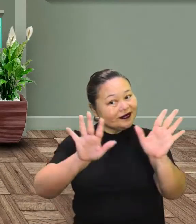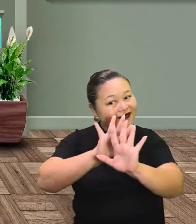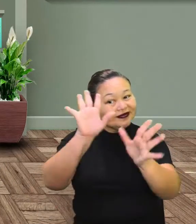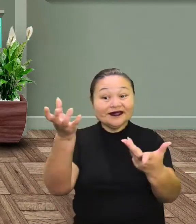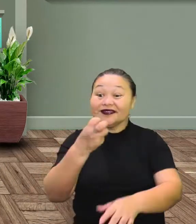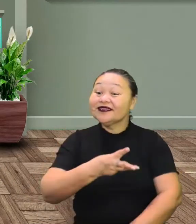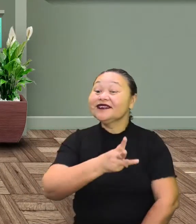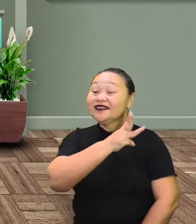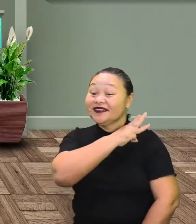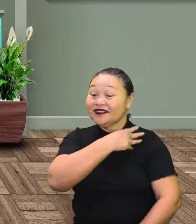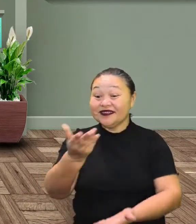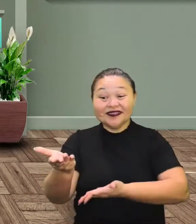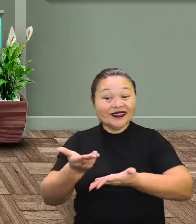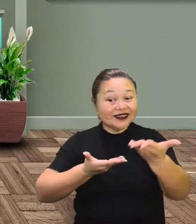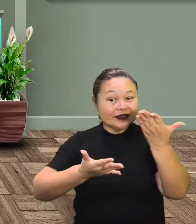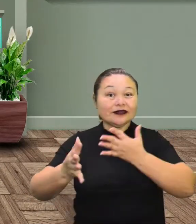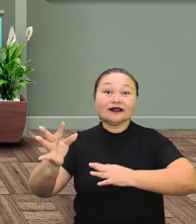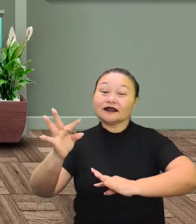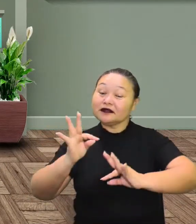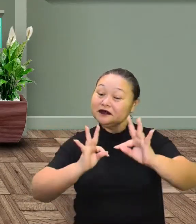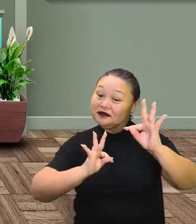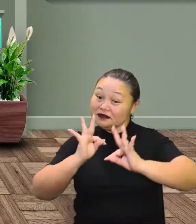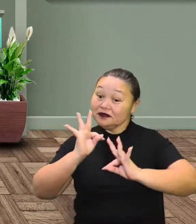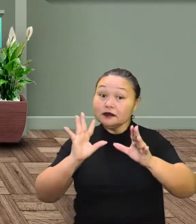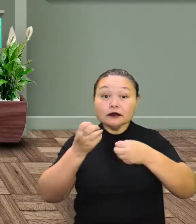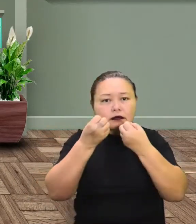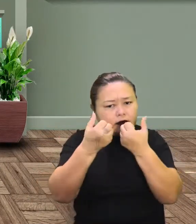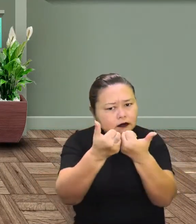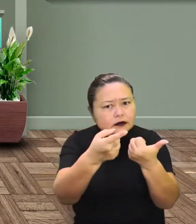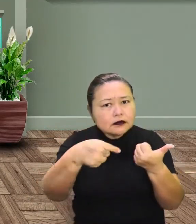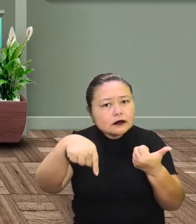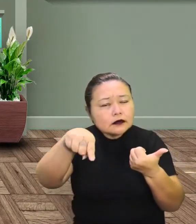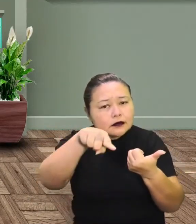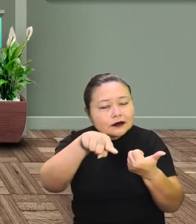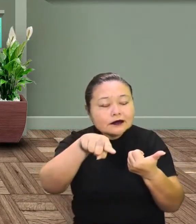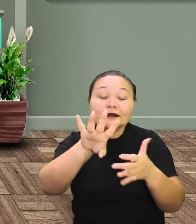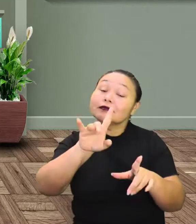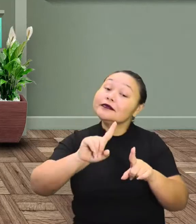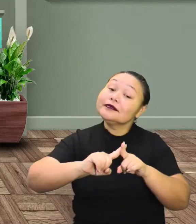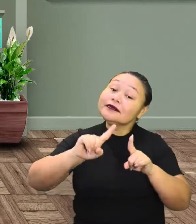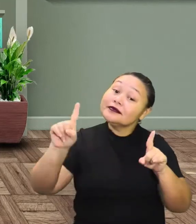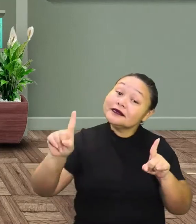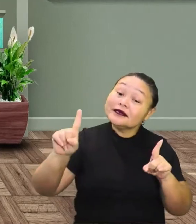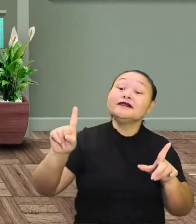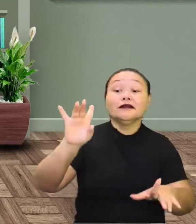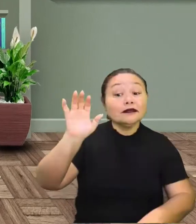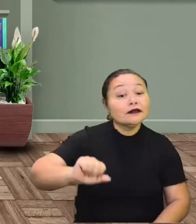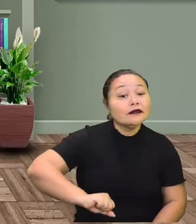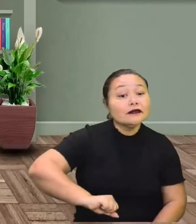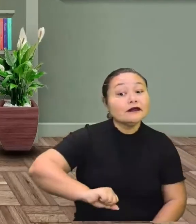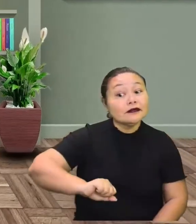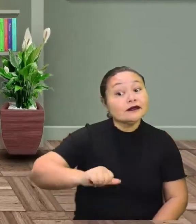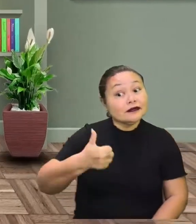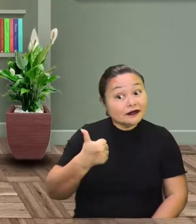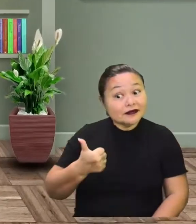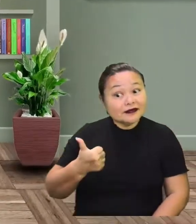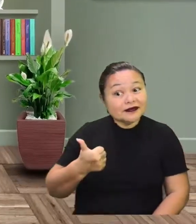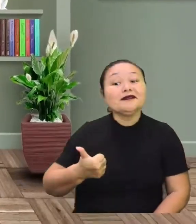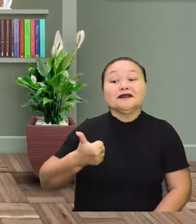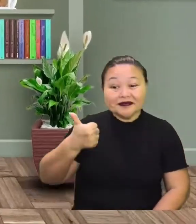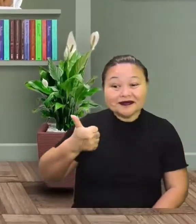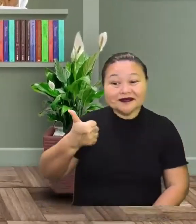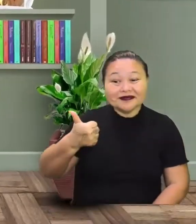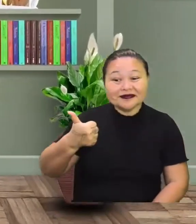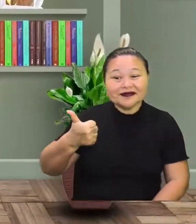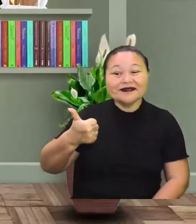Olá, Terceirão Mediação! Tudo bem aí com você? Mas vamos fazer um olá coletivo, tá bom? Aldelina, vamos